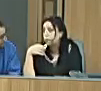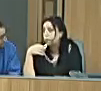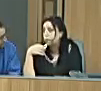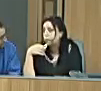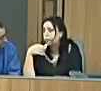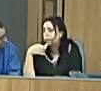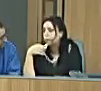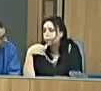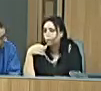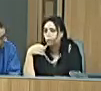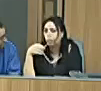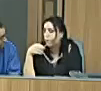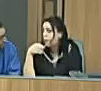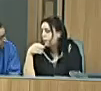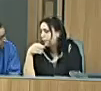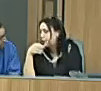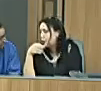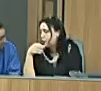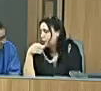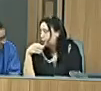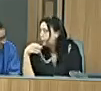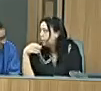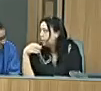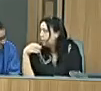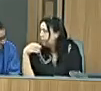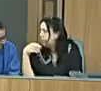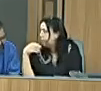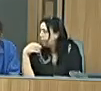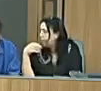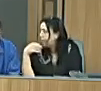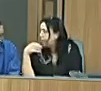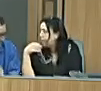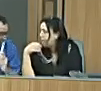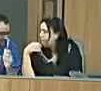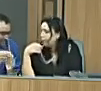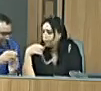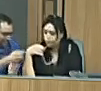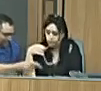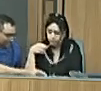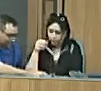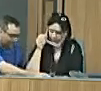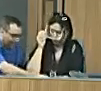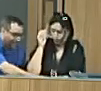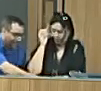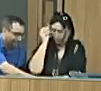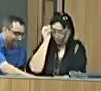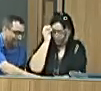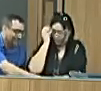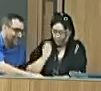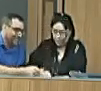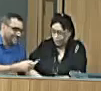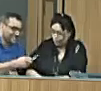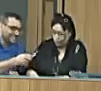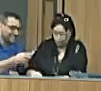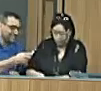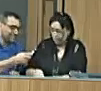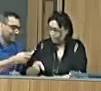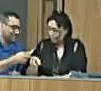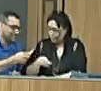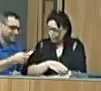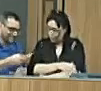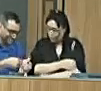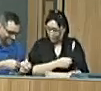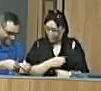dessa audiência pública quem está aqui perdendo seu tempo e próprio pra finalizar o deputado presidente sargento